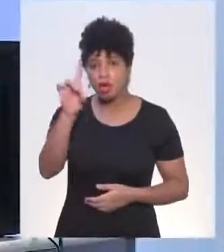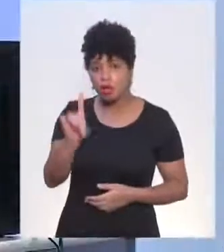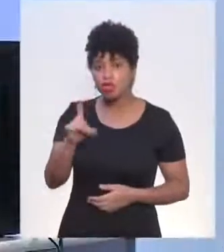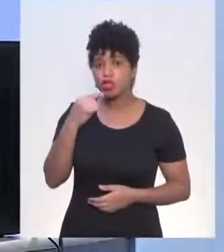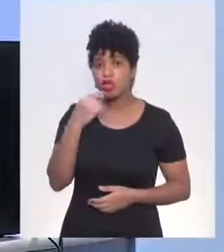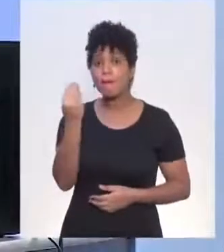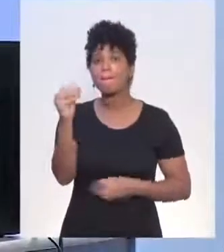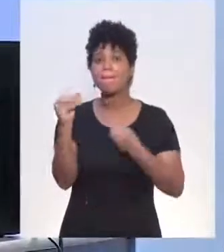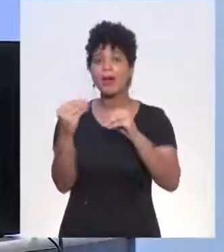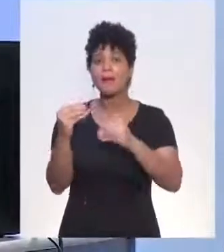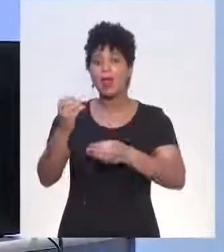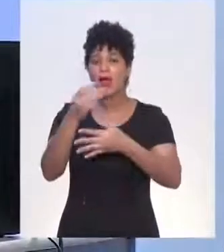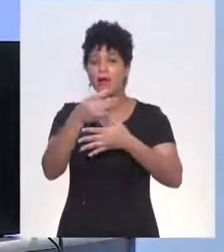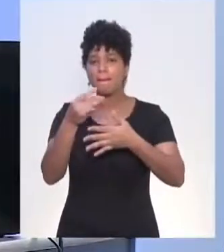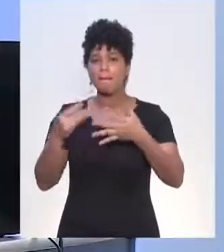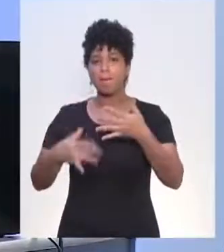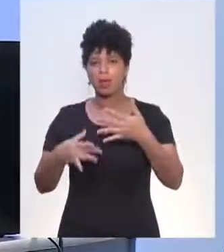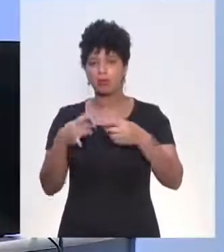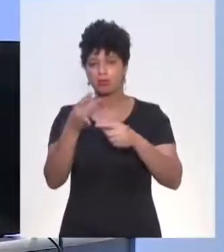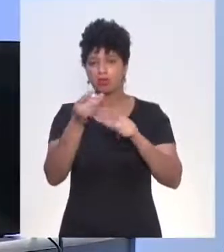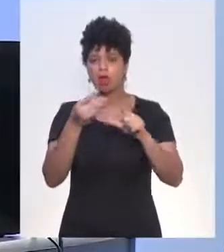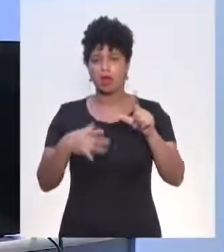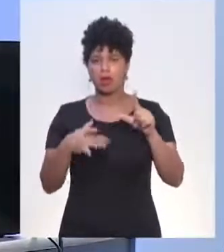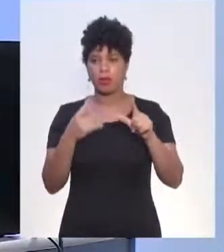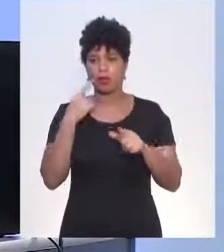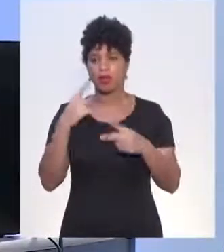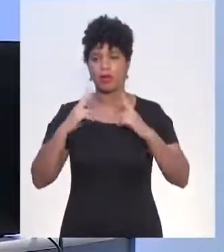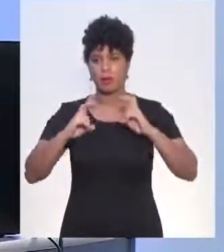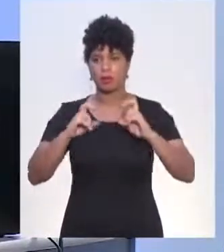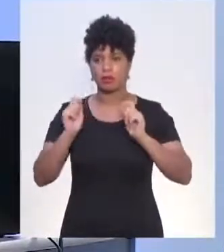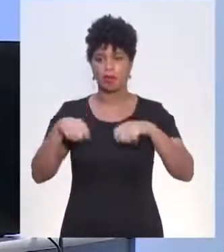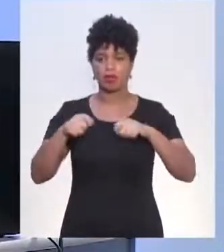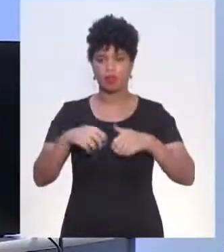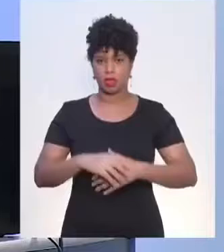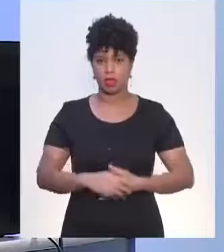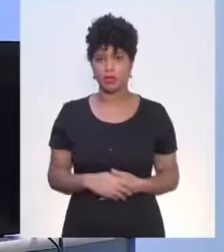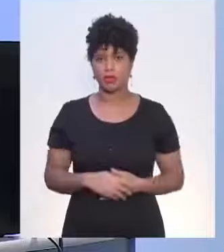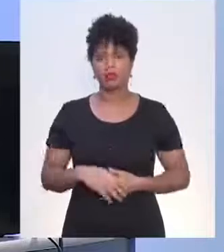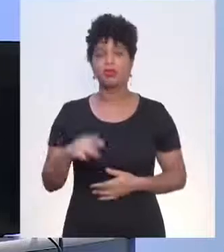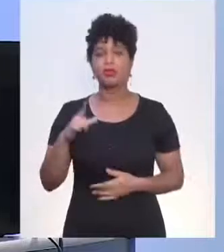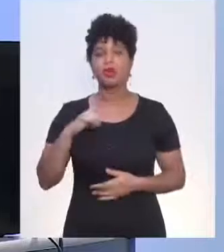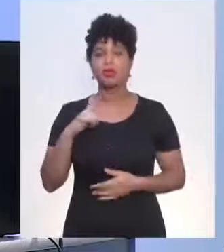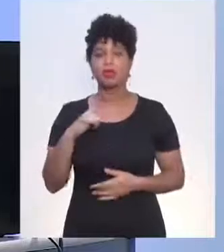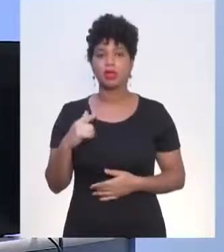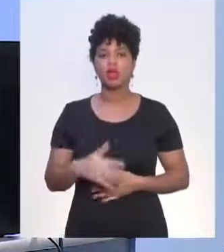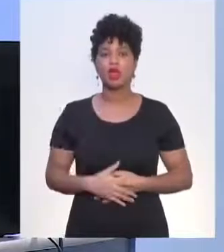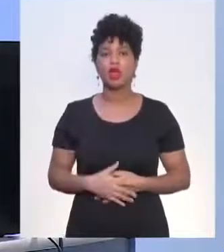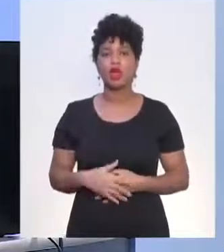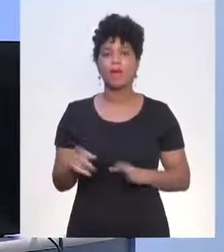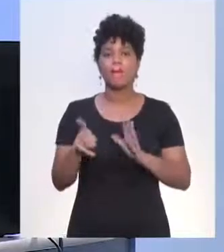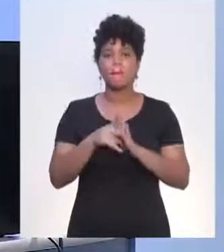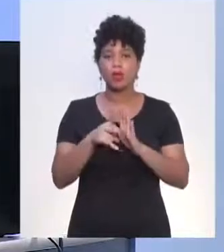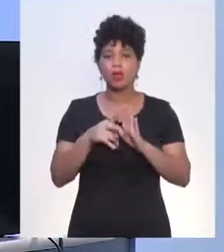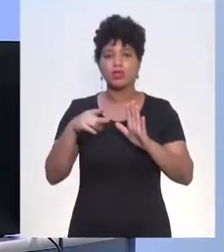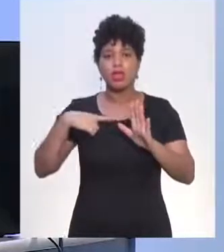a minha tela, que é o que vocês vão observar o seguinte. Existe um modelo que é o GeoGebra, né? O GeoGebra